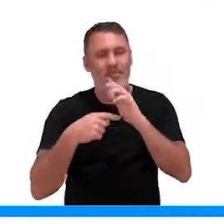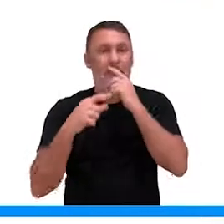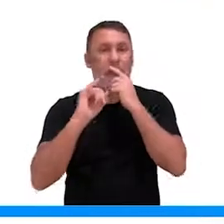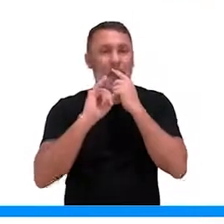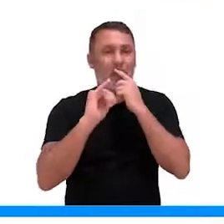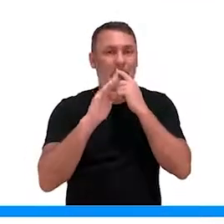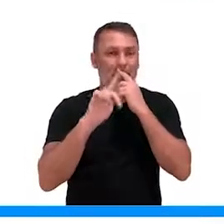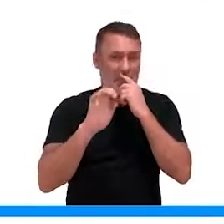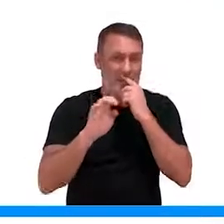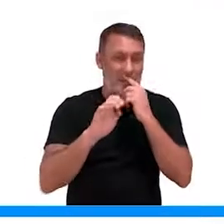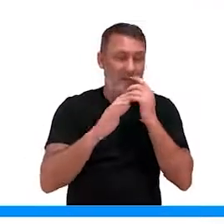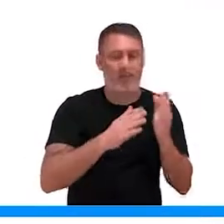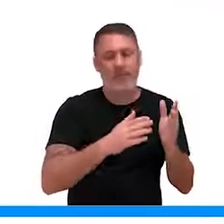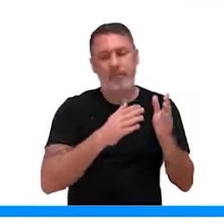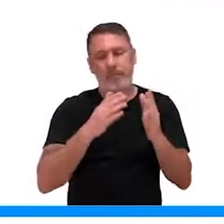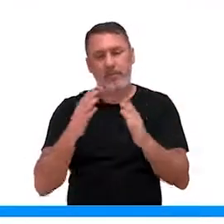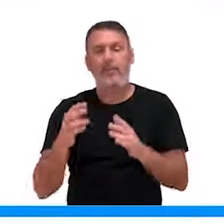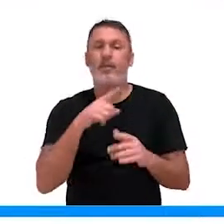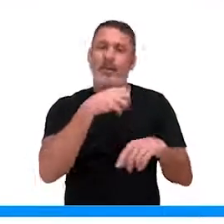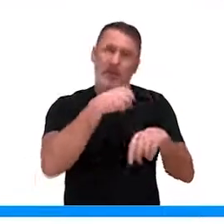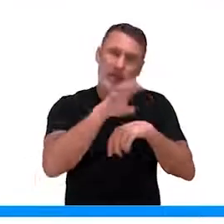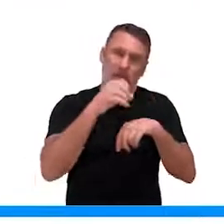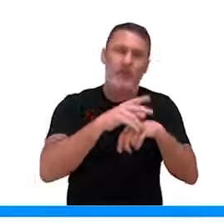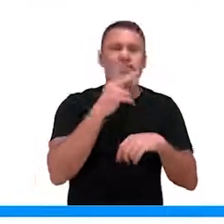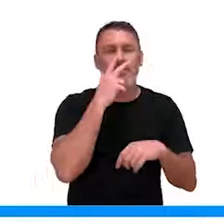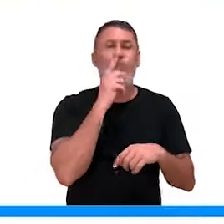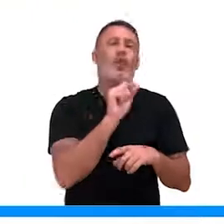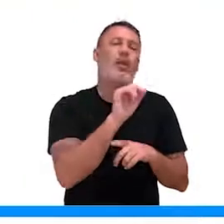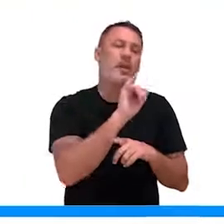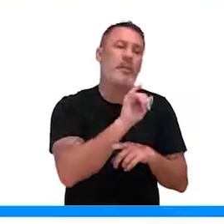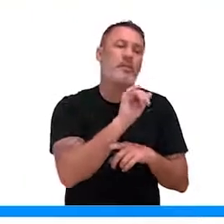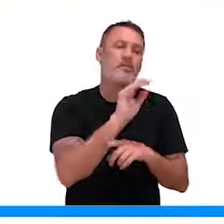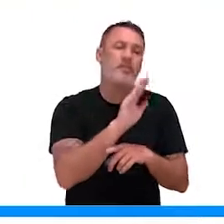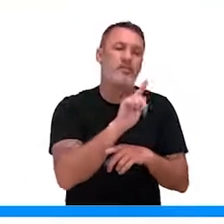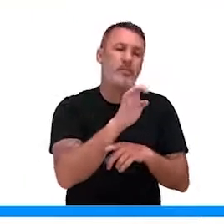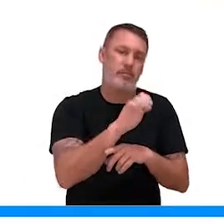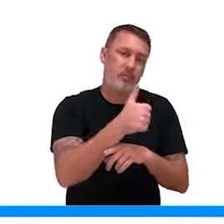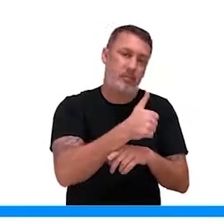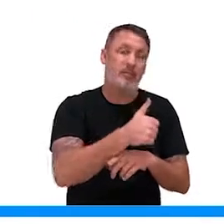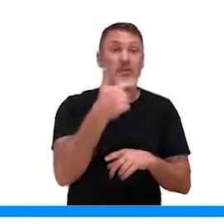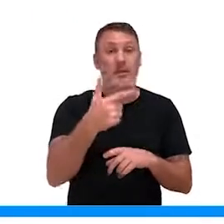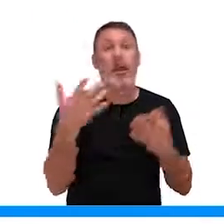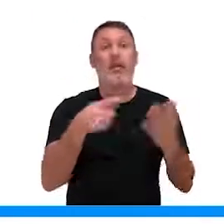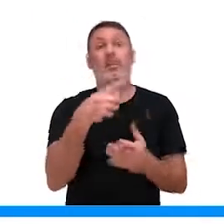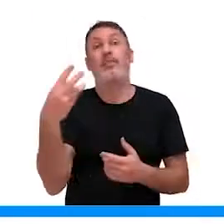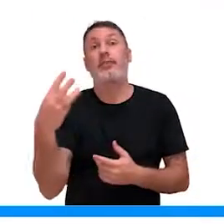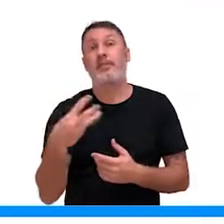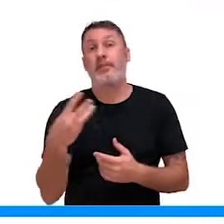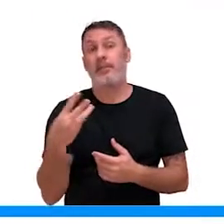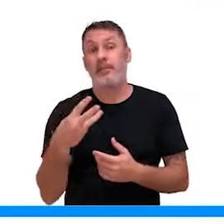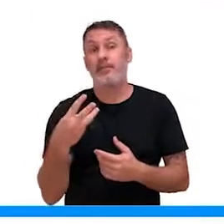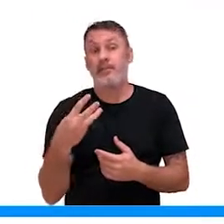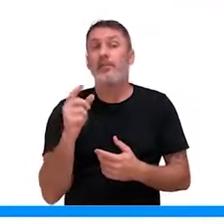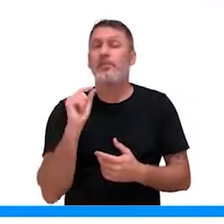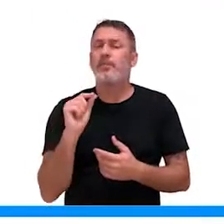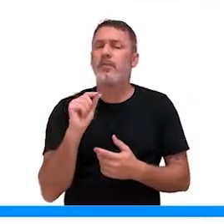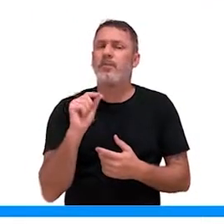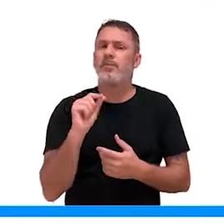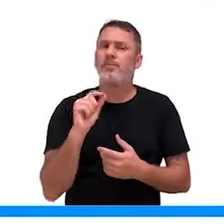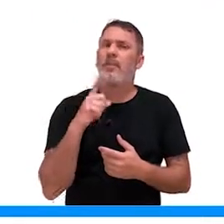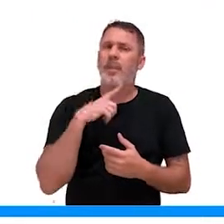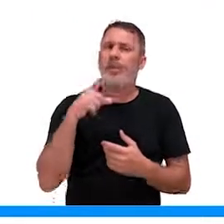IBGE. Pedro Geiger, ele sugeriu contrapontos, tá, a serem considerados. Milton Santos, ele tem